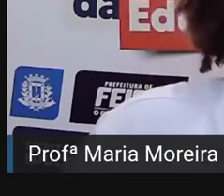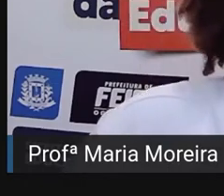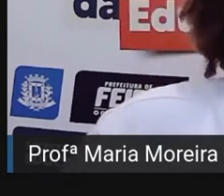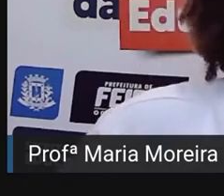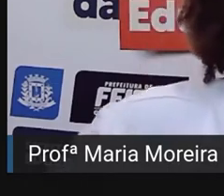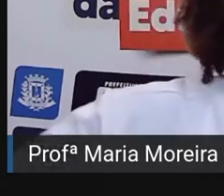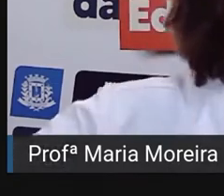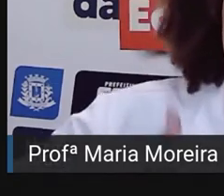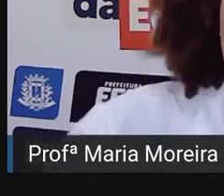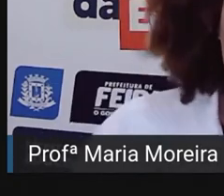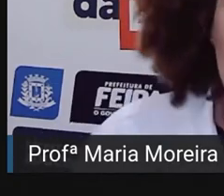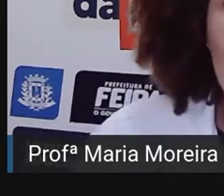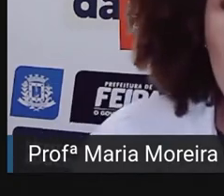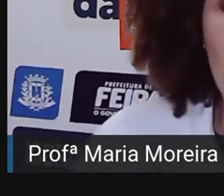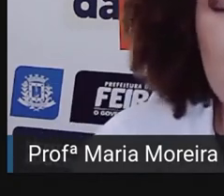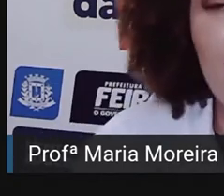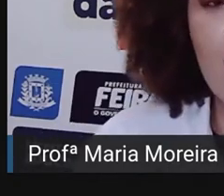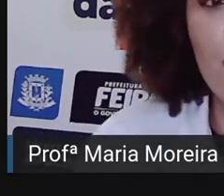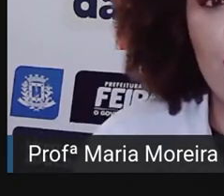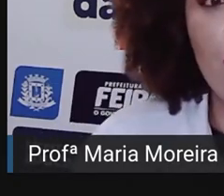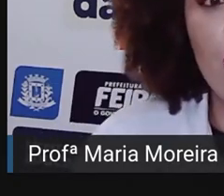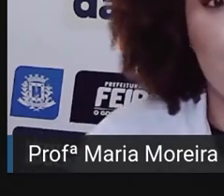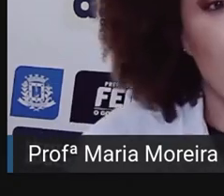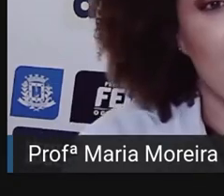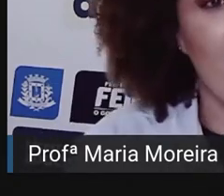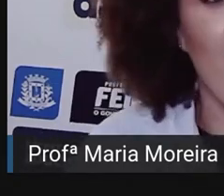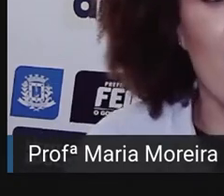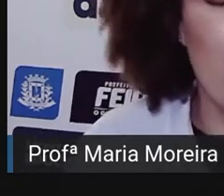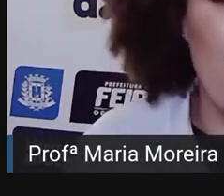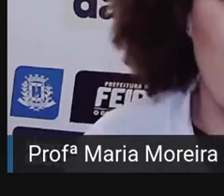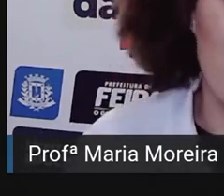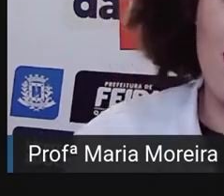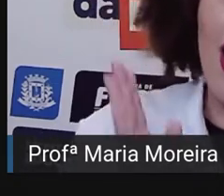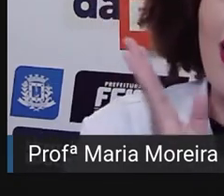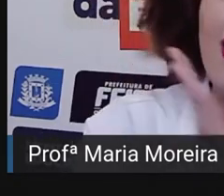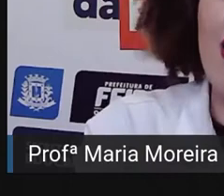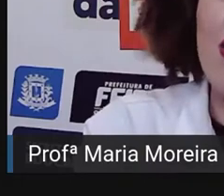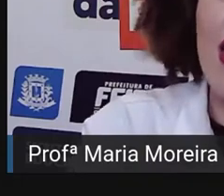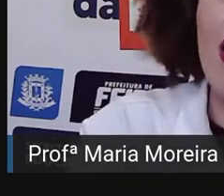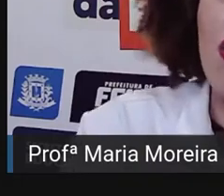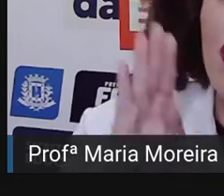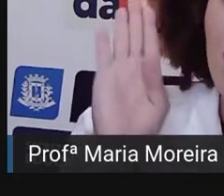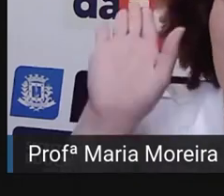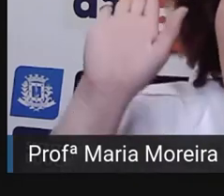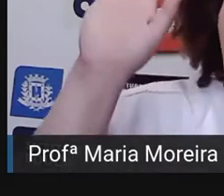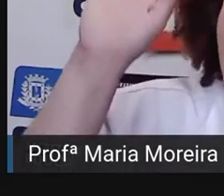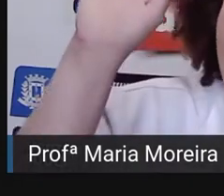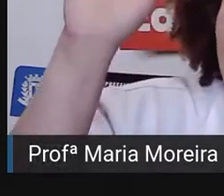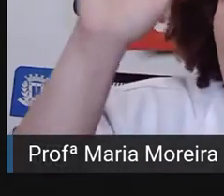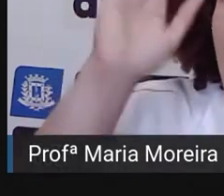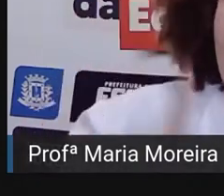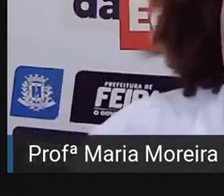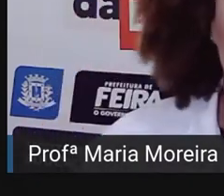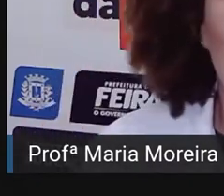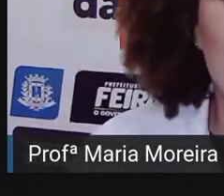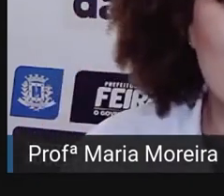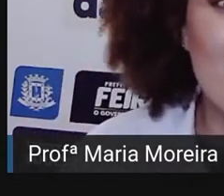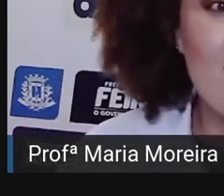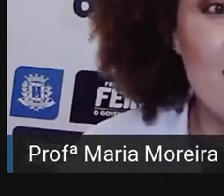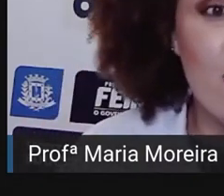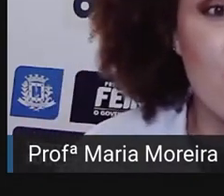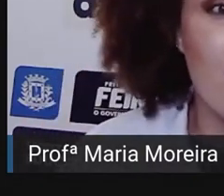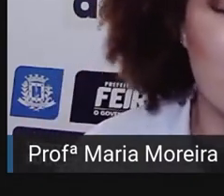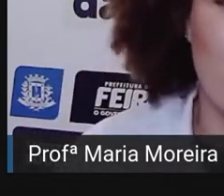compartilha e que já tá por lá tá muito mais fácil né de curtir comentar e compartilhar e não esquece de fazer o que o